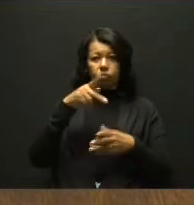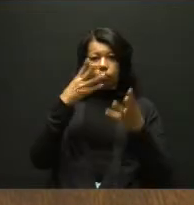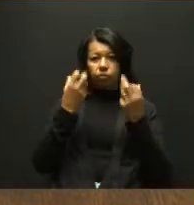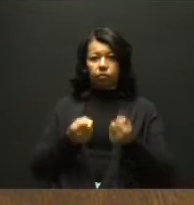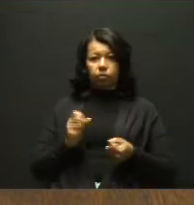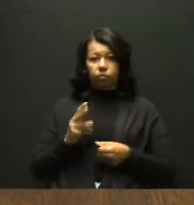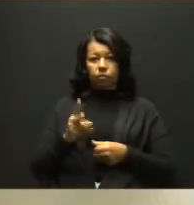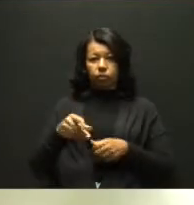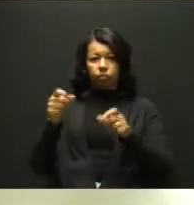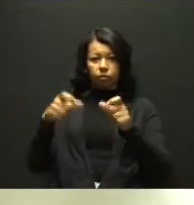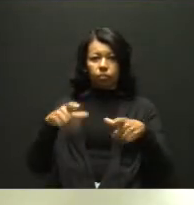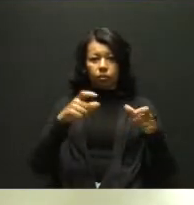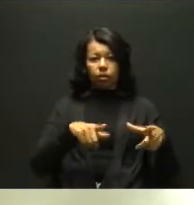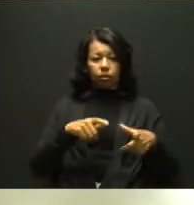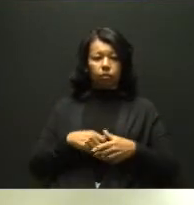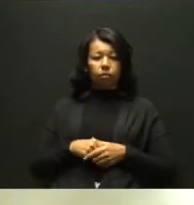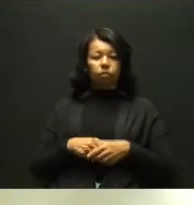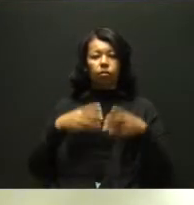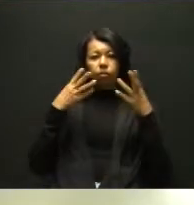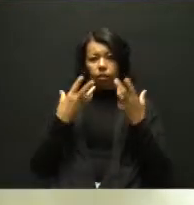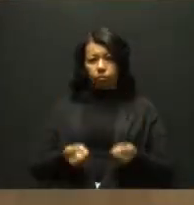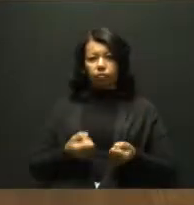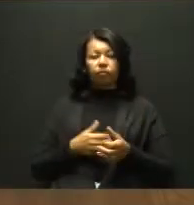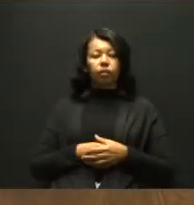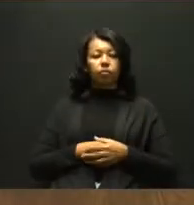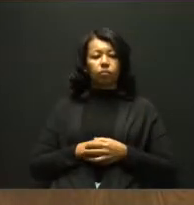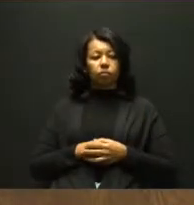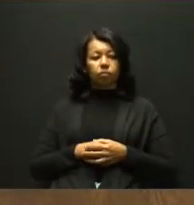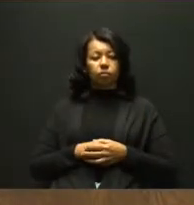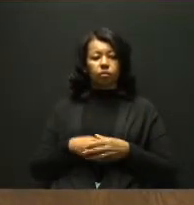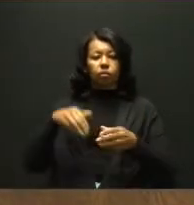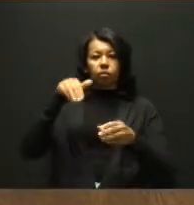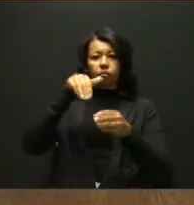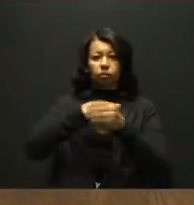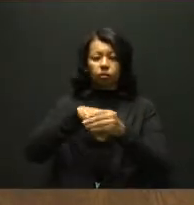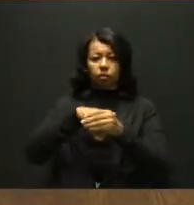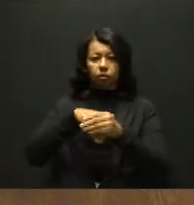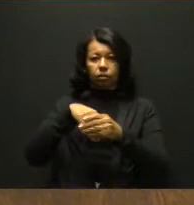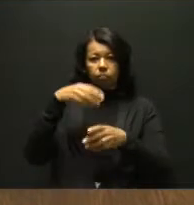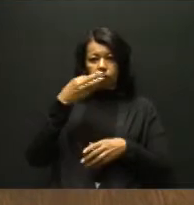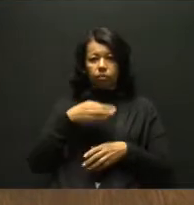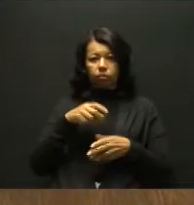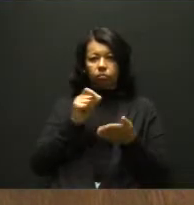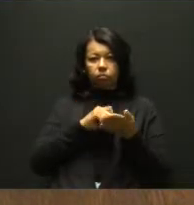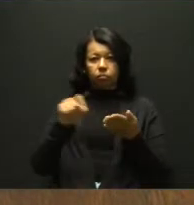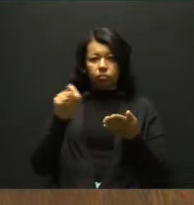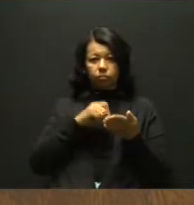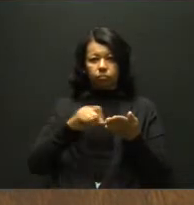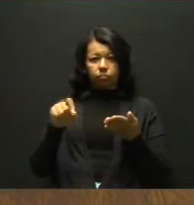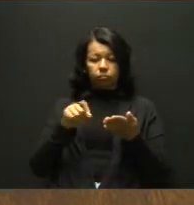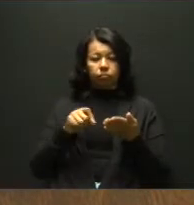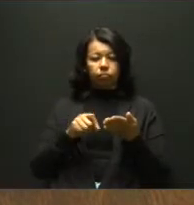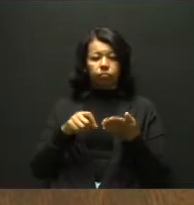permaneçam como se encontram aprovado em votação a emenda da redação